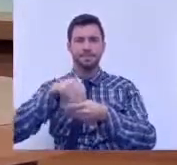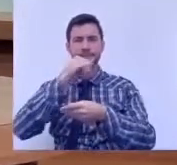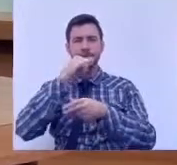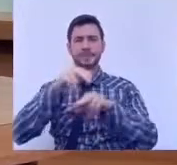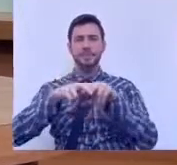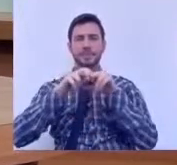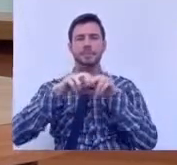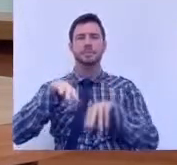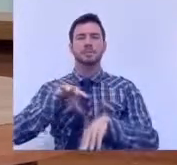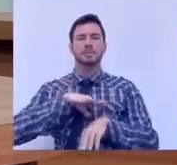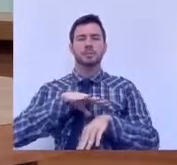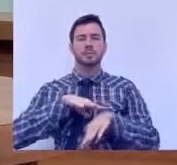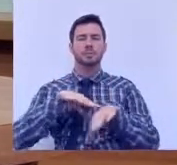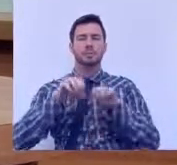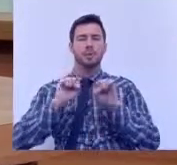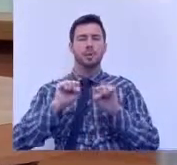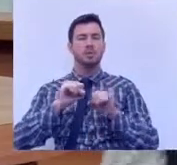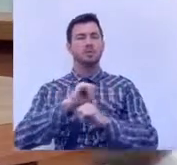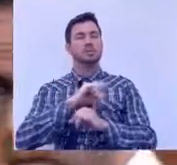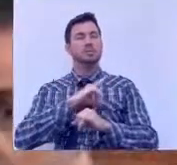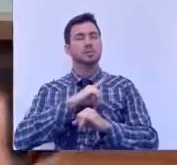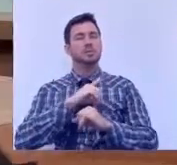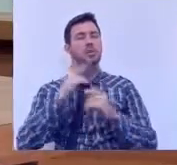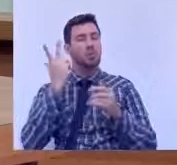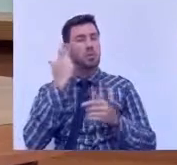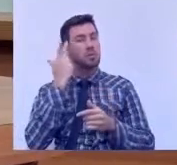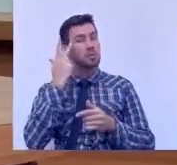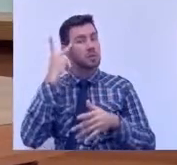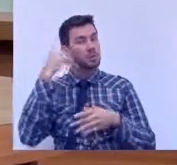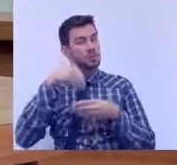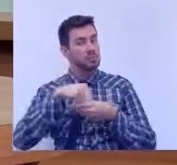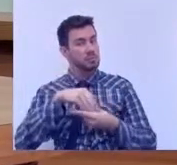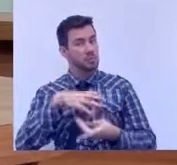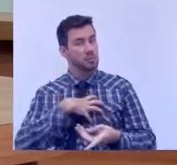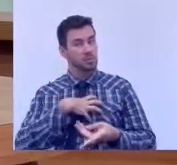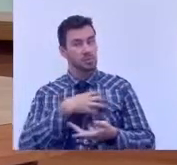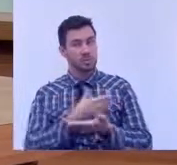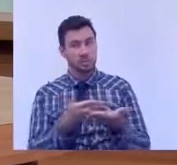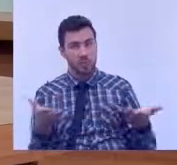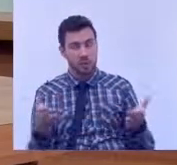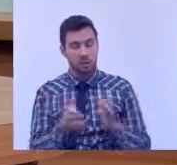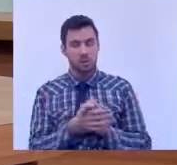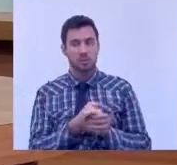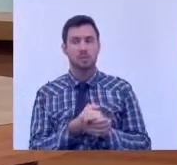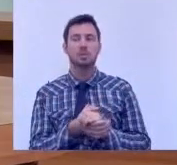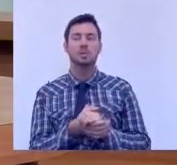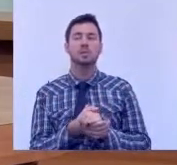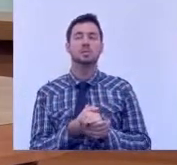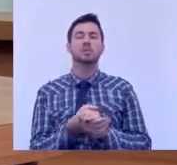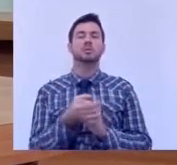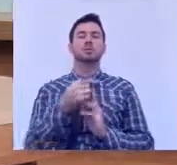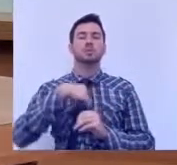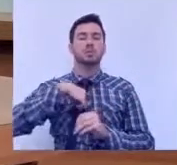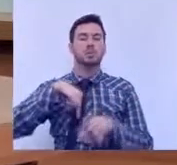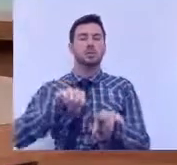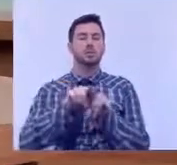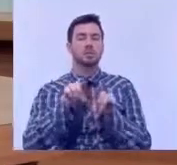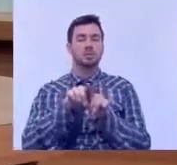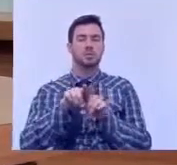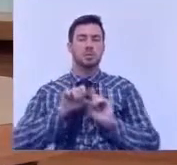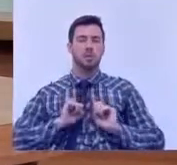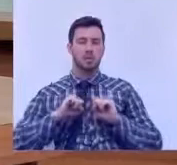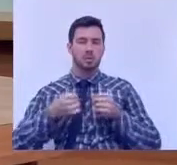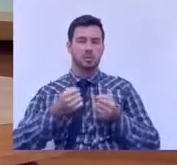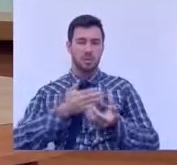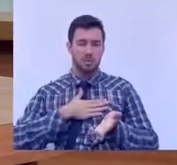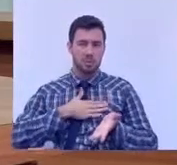a cidade possa ter o mínimo de normalidade nesse sentido. Então, aqui, a minha solidariedade e o empenho do meu